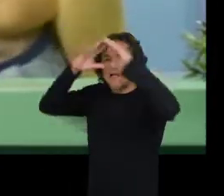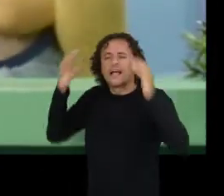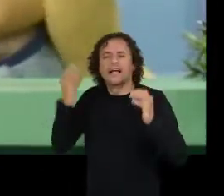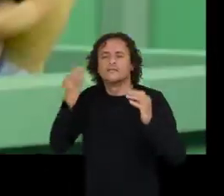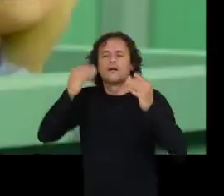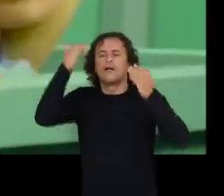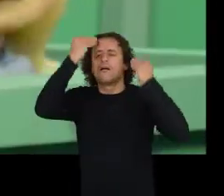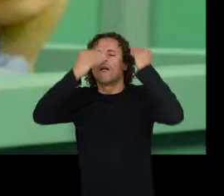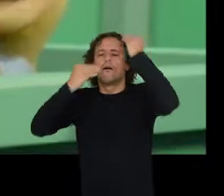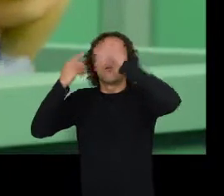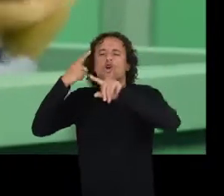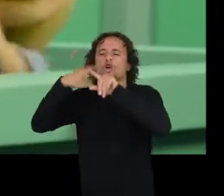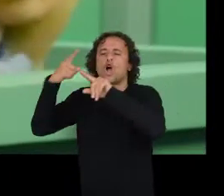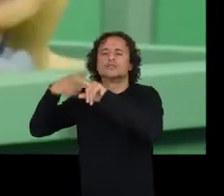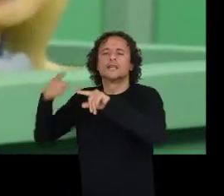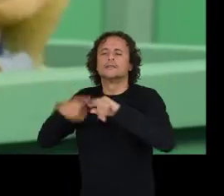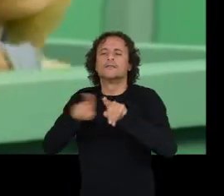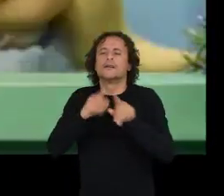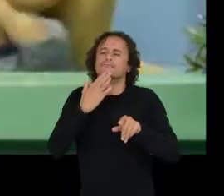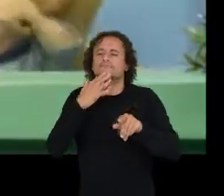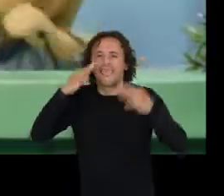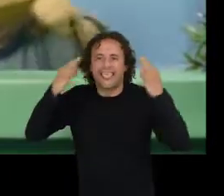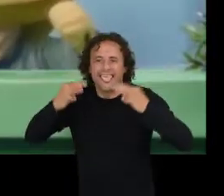existise de verdade. É como soñar esperto.